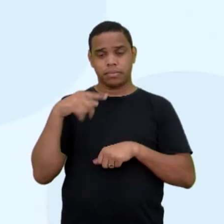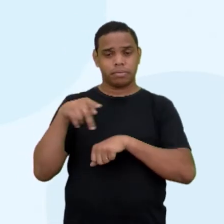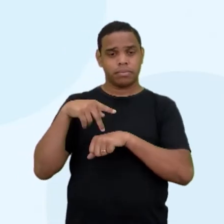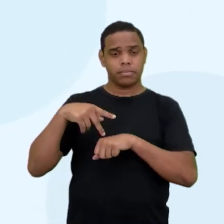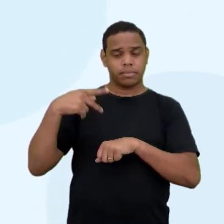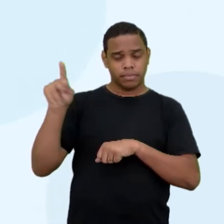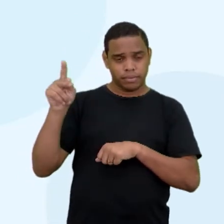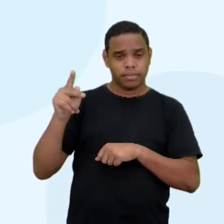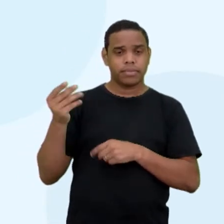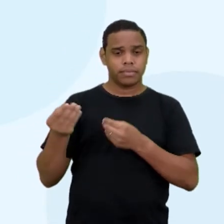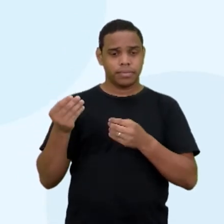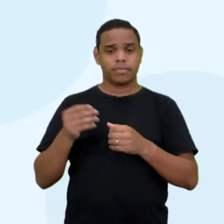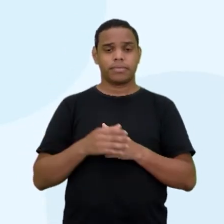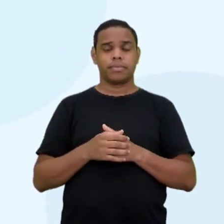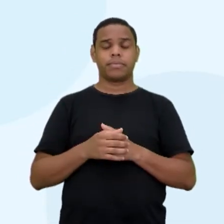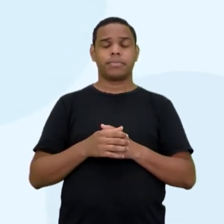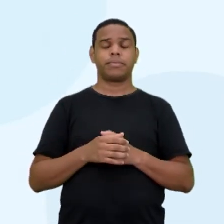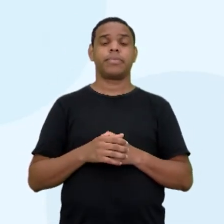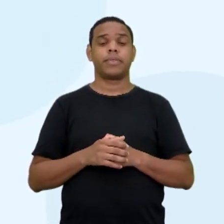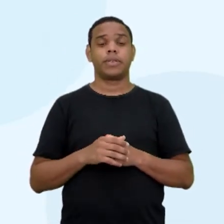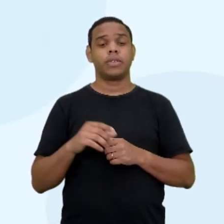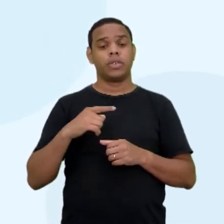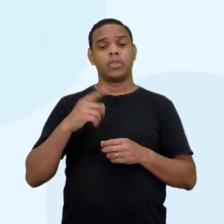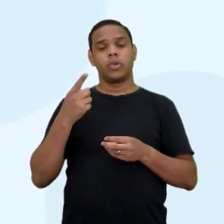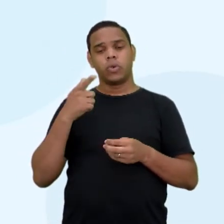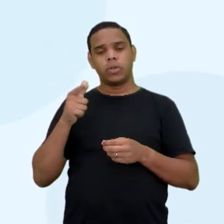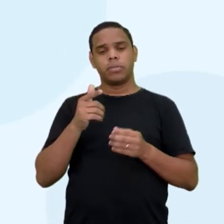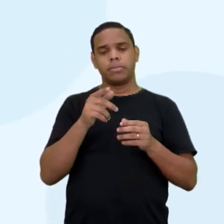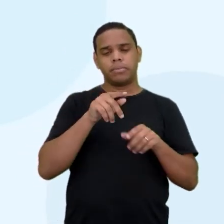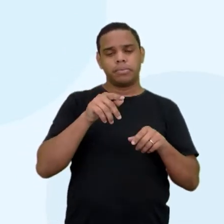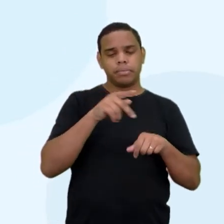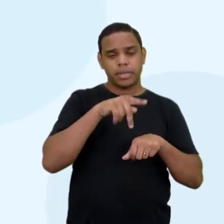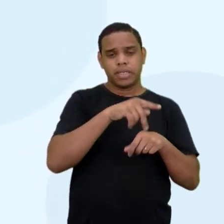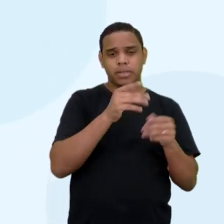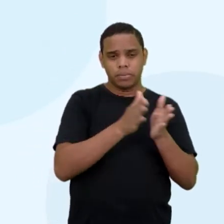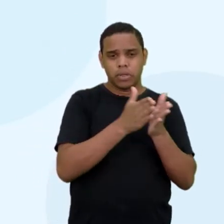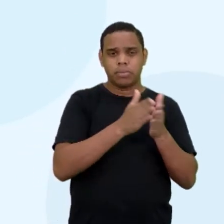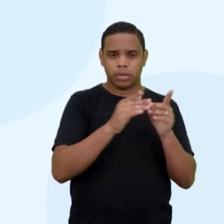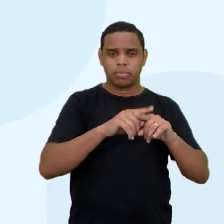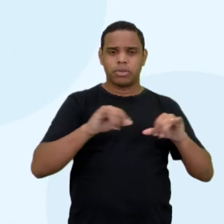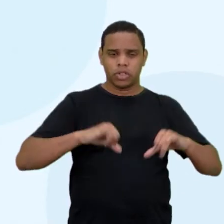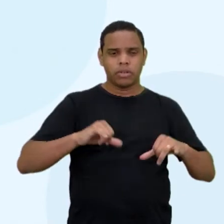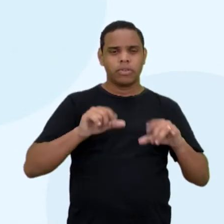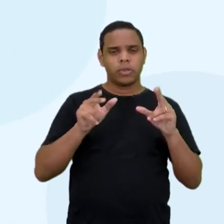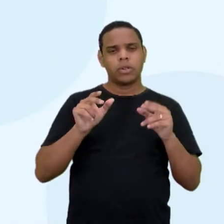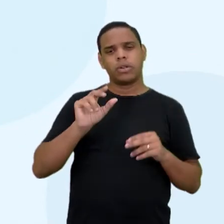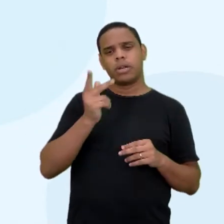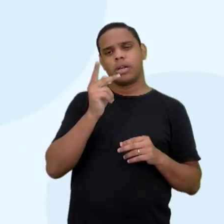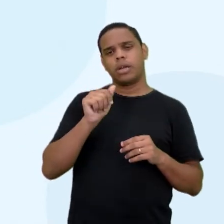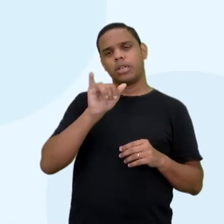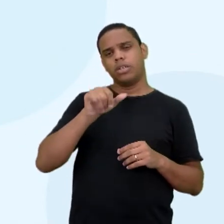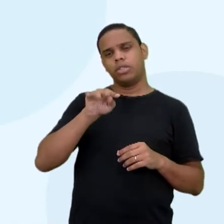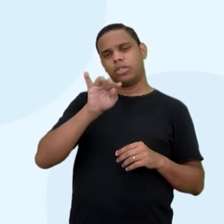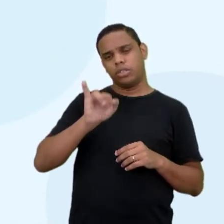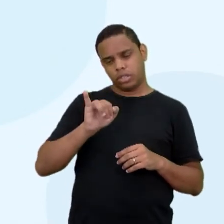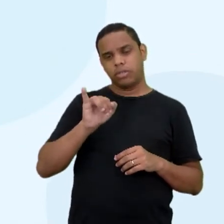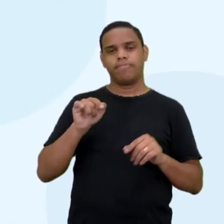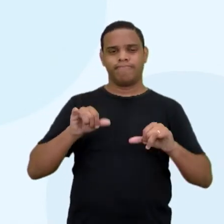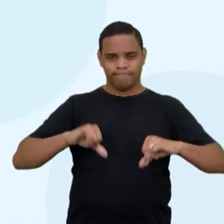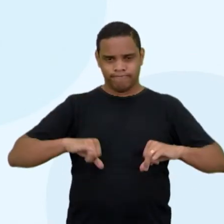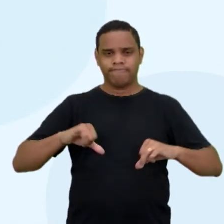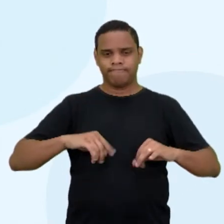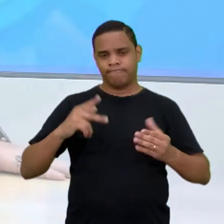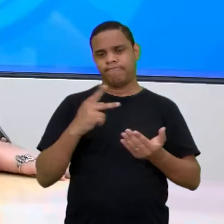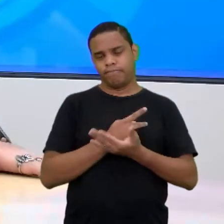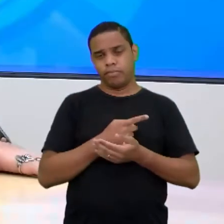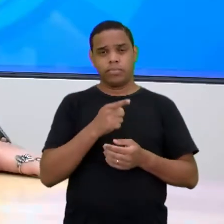não é tão desenvolvido, né, considerado aí um dos países mais pobres do mundo, né, o Haiti, né, que sofreu aí também consequências do